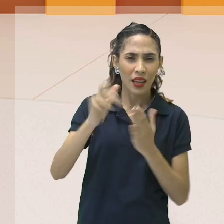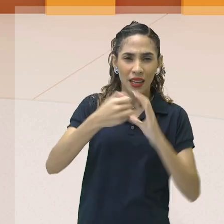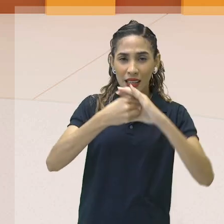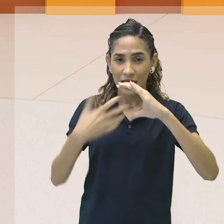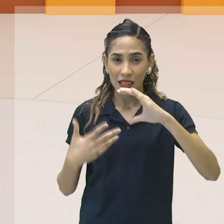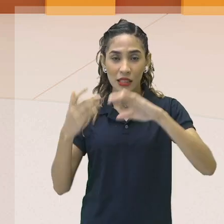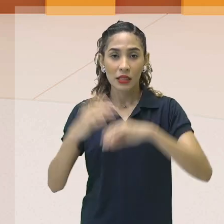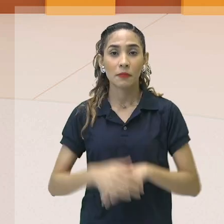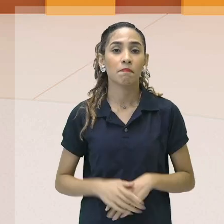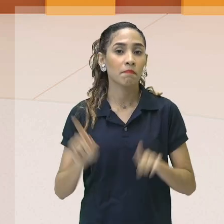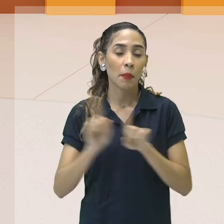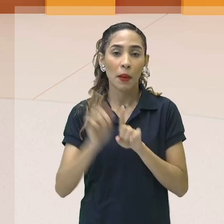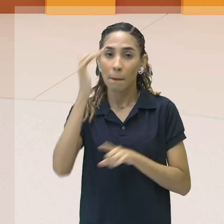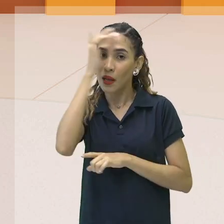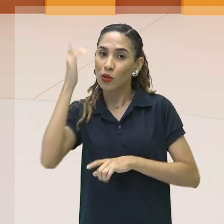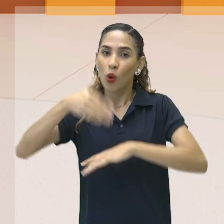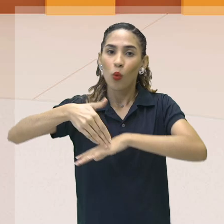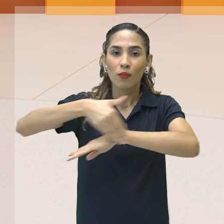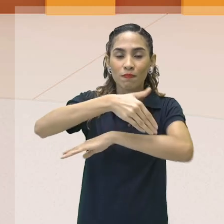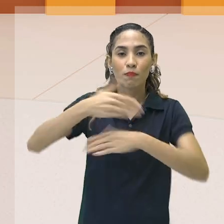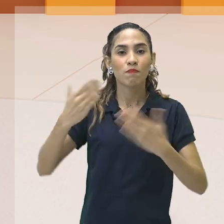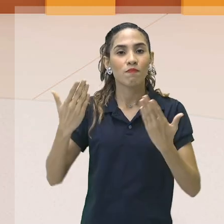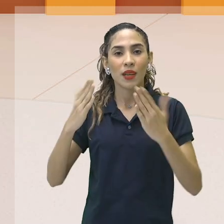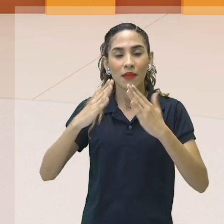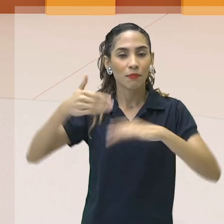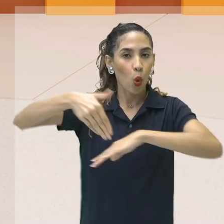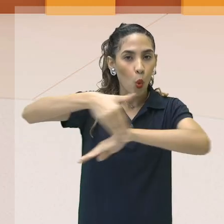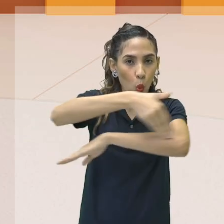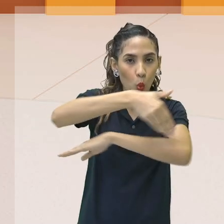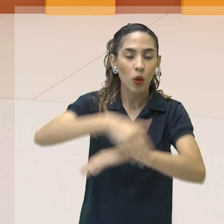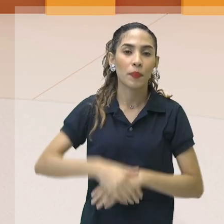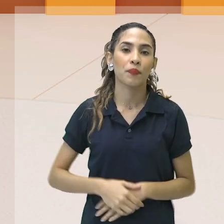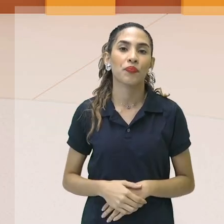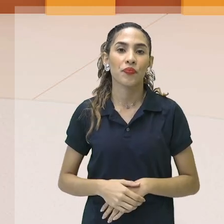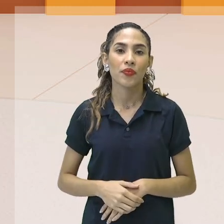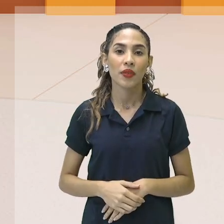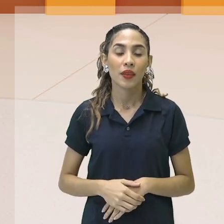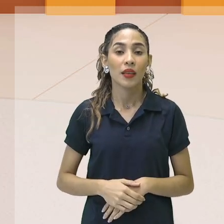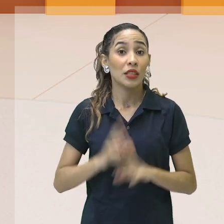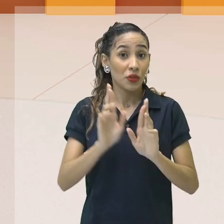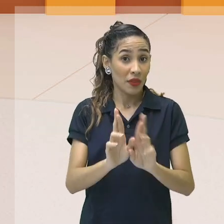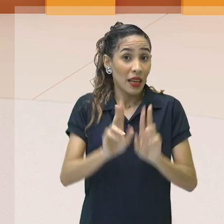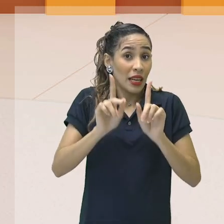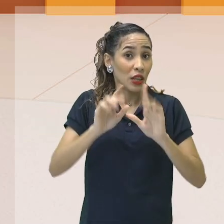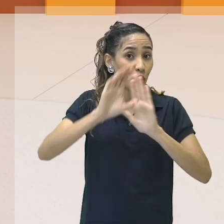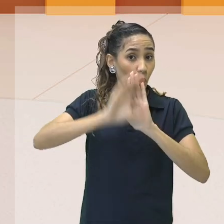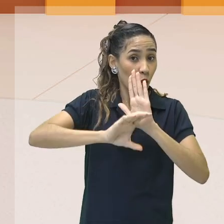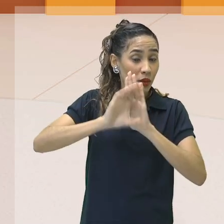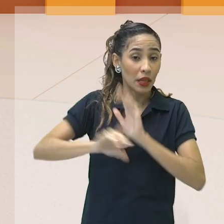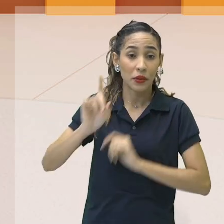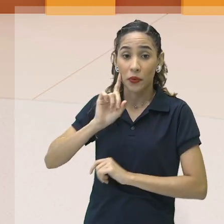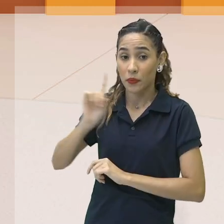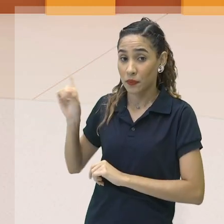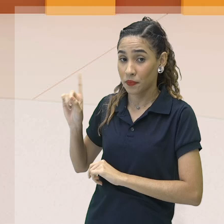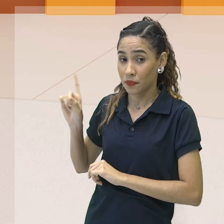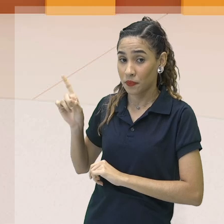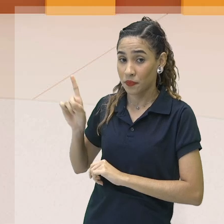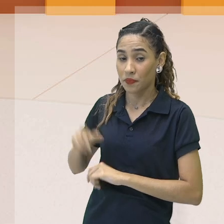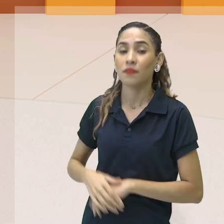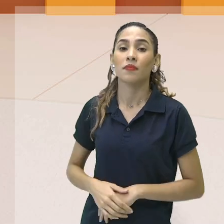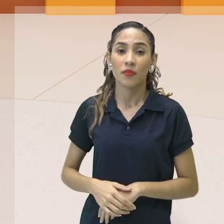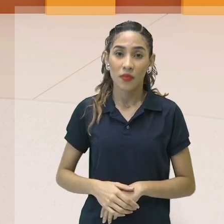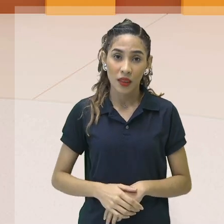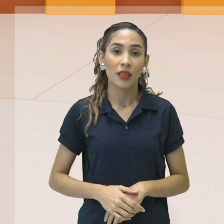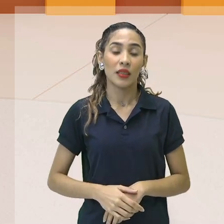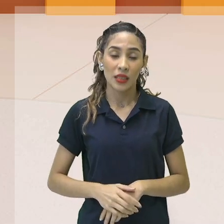de rua, né? Também acontece tudo isso. Tem uma diferença entre pessoas desocupadas e pessoas desalentadas, né? Tem essa